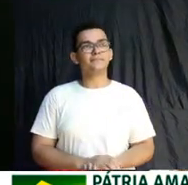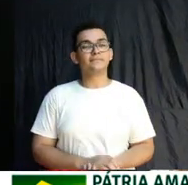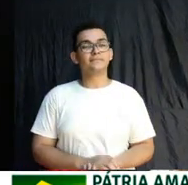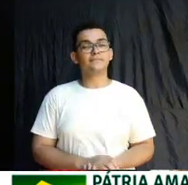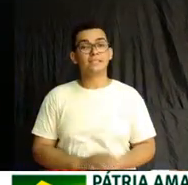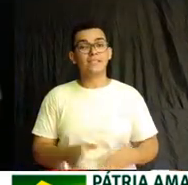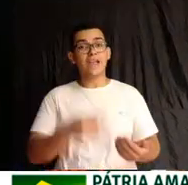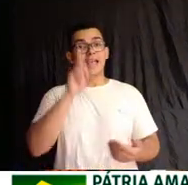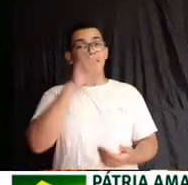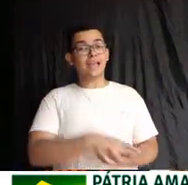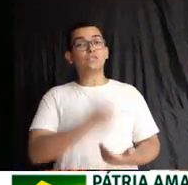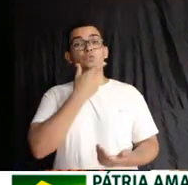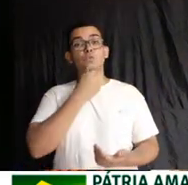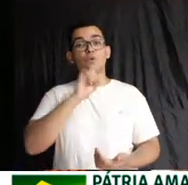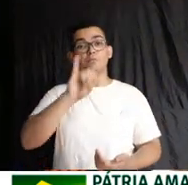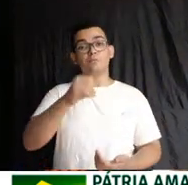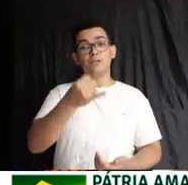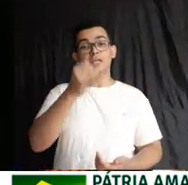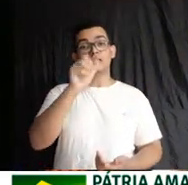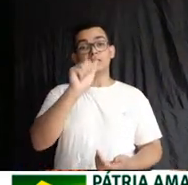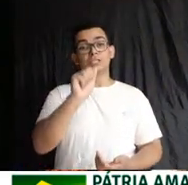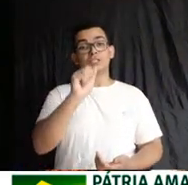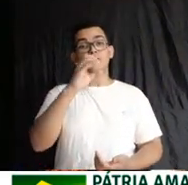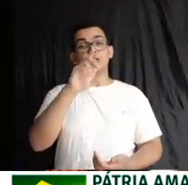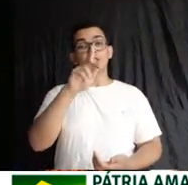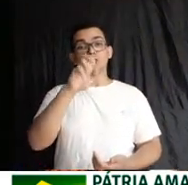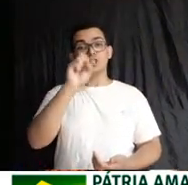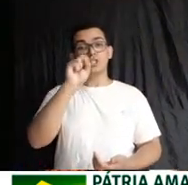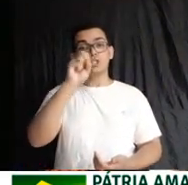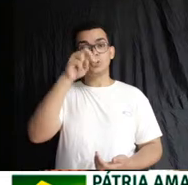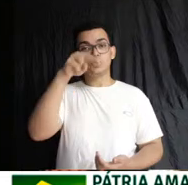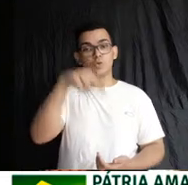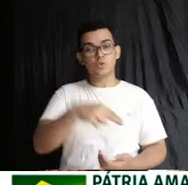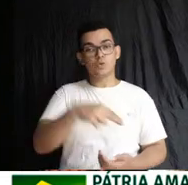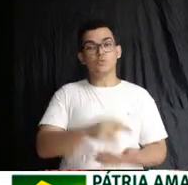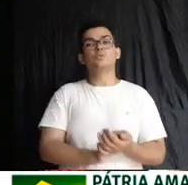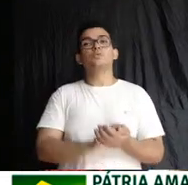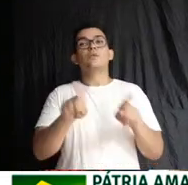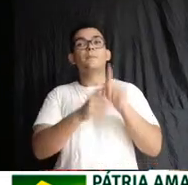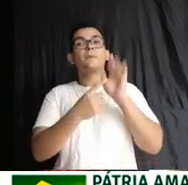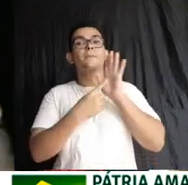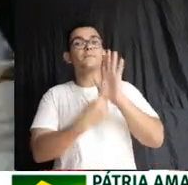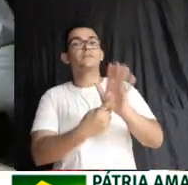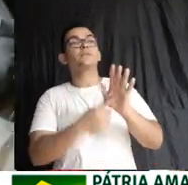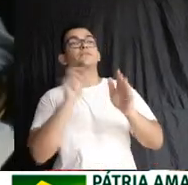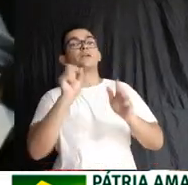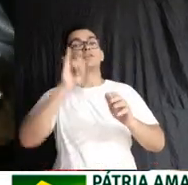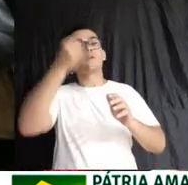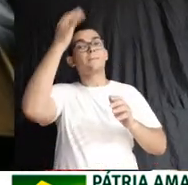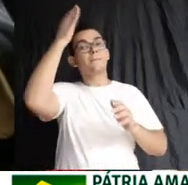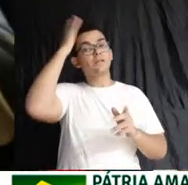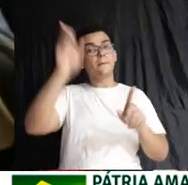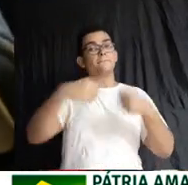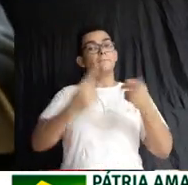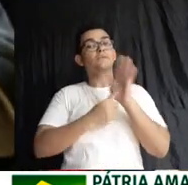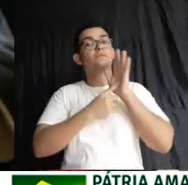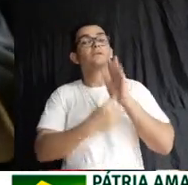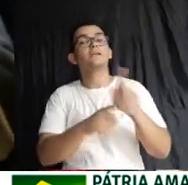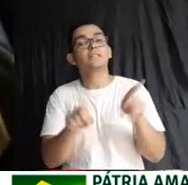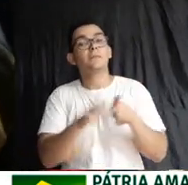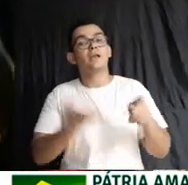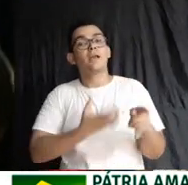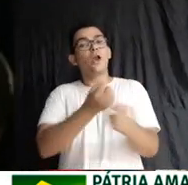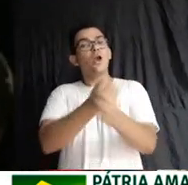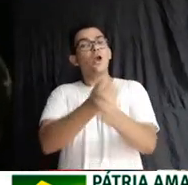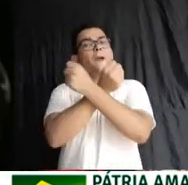Esse é o Jackson e Companhia, apresentando para você aqui na Giparaná Música Mostra. Mandar um especial, um abraço